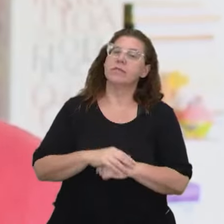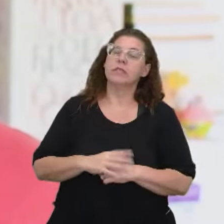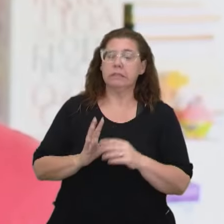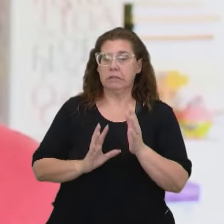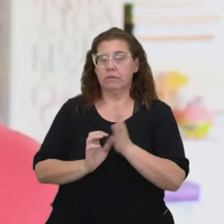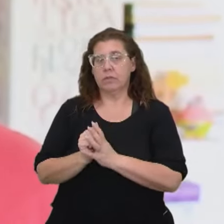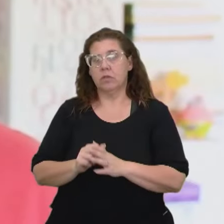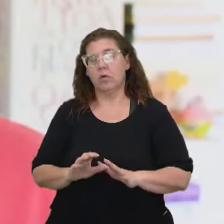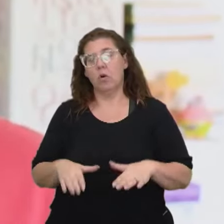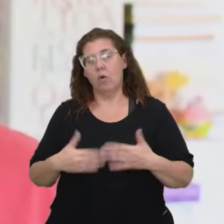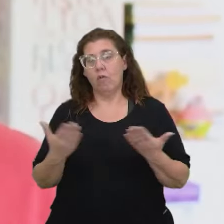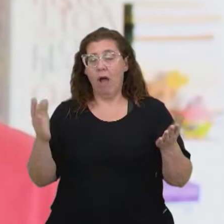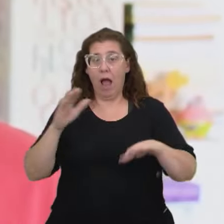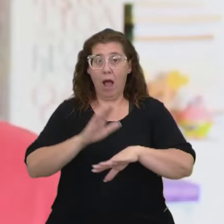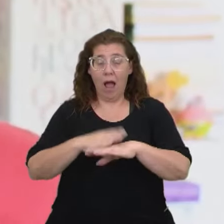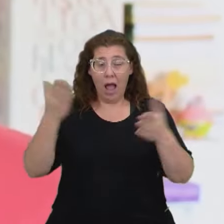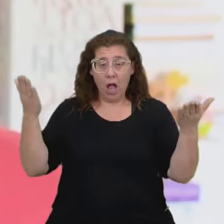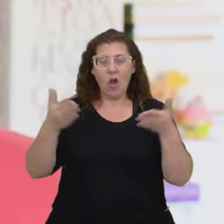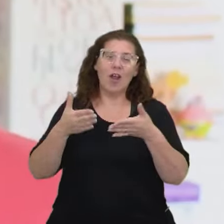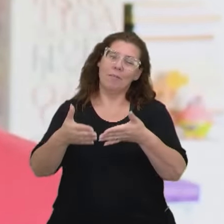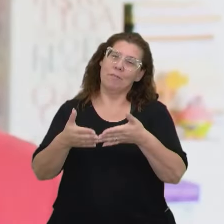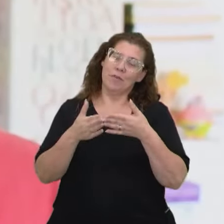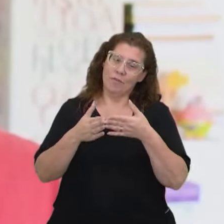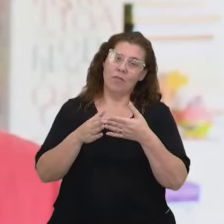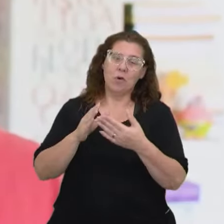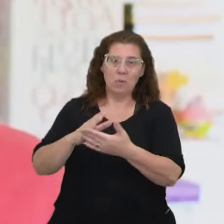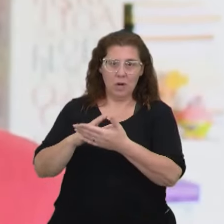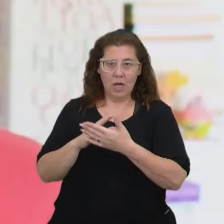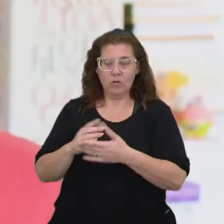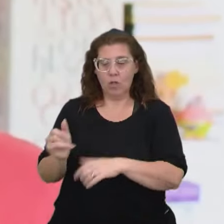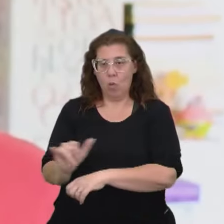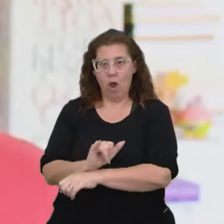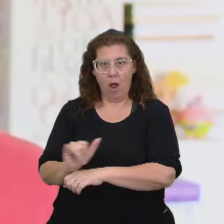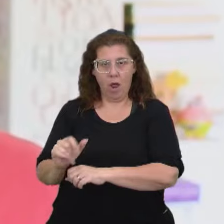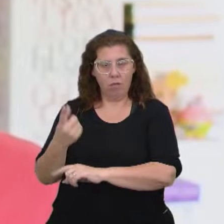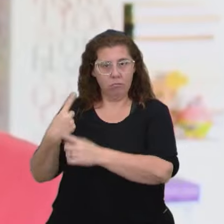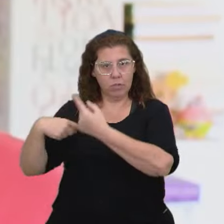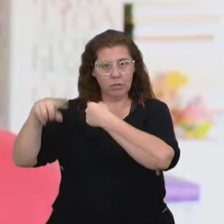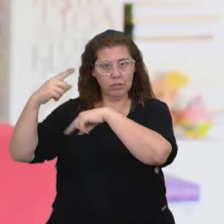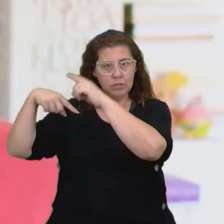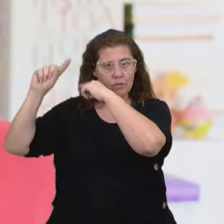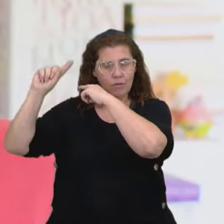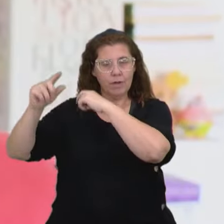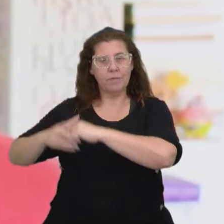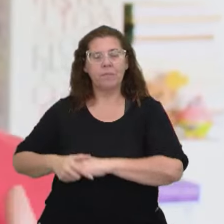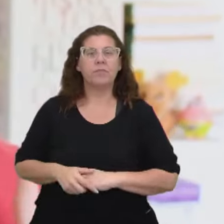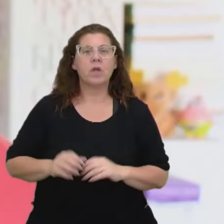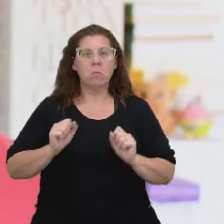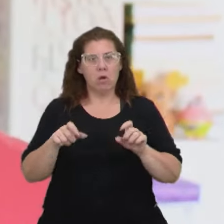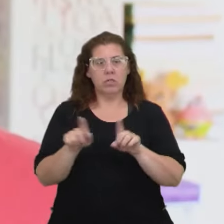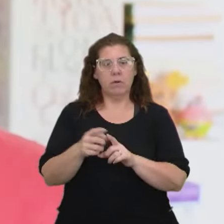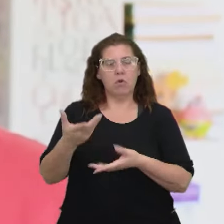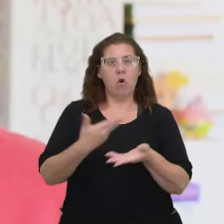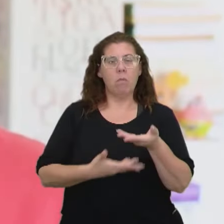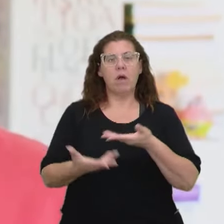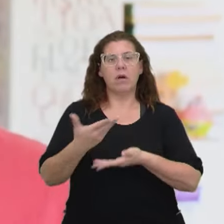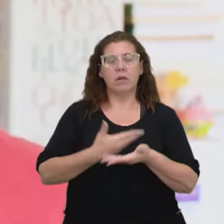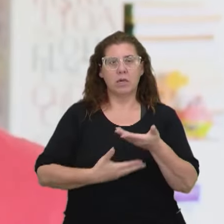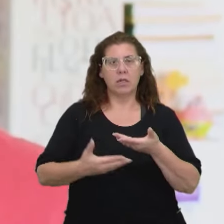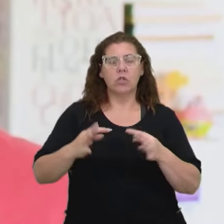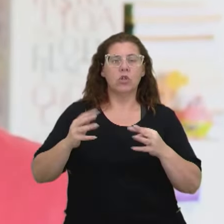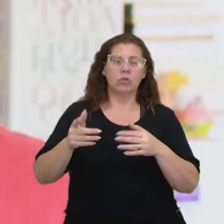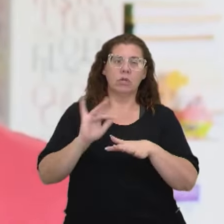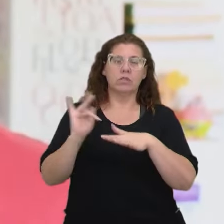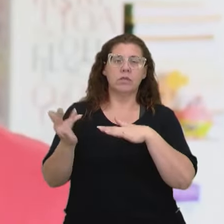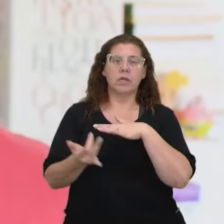não, faça isso agora, por favor, para ajudar o canal a crescer. Quer continuar ajudando o canal também? Você pode compartilhar esse conteúdo nas suas